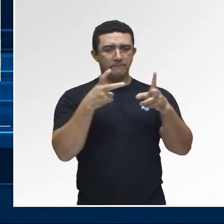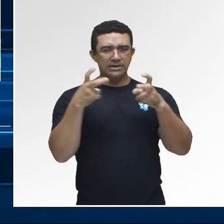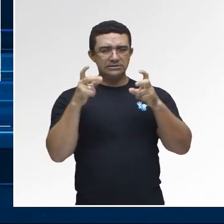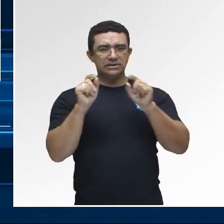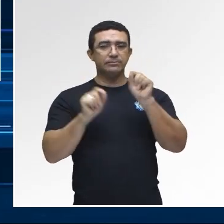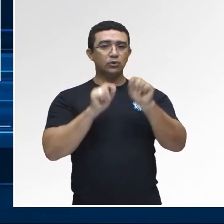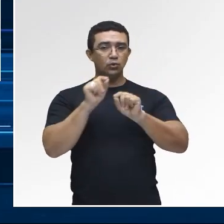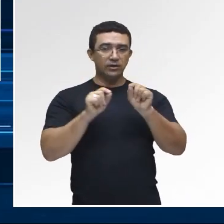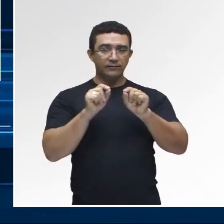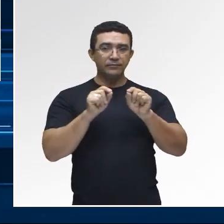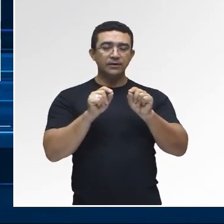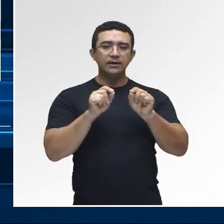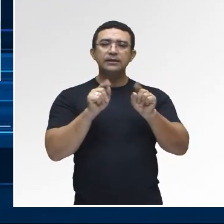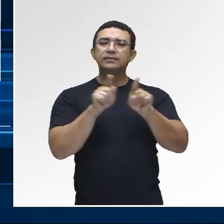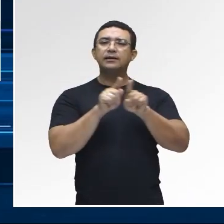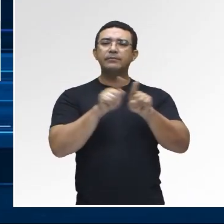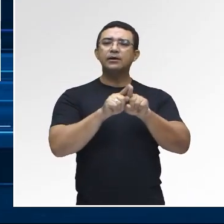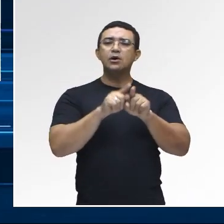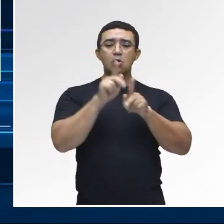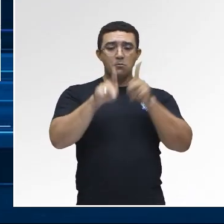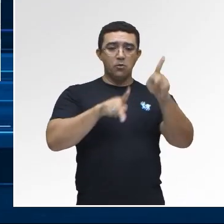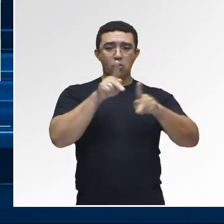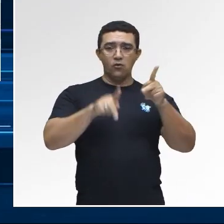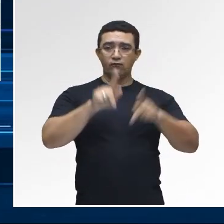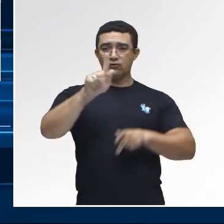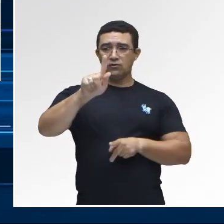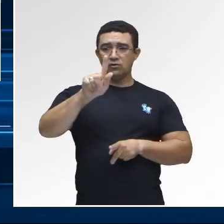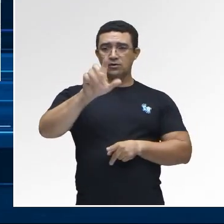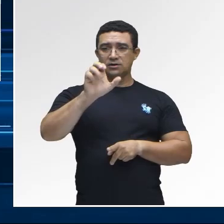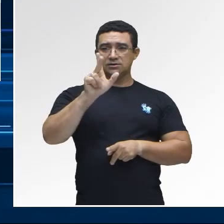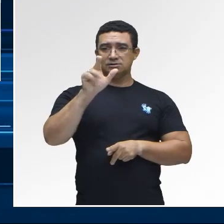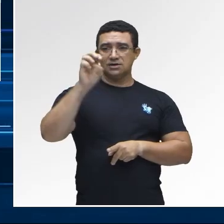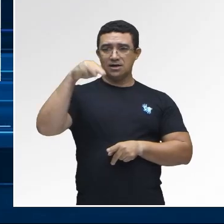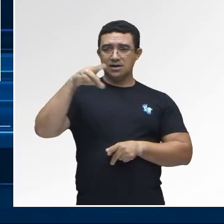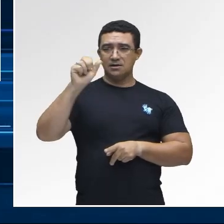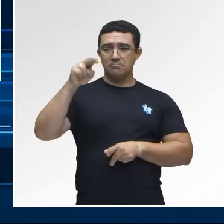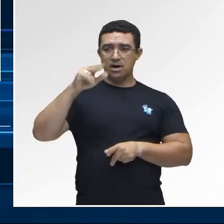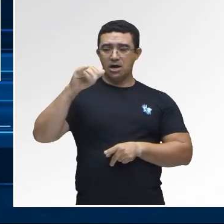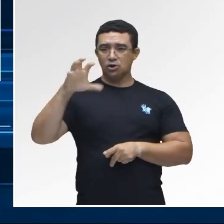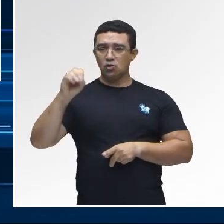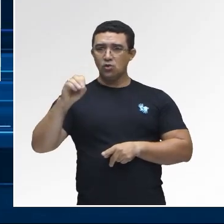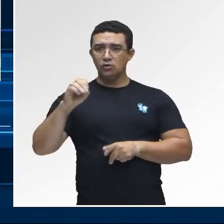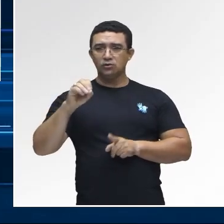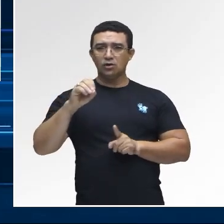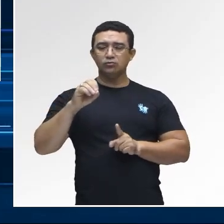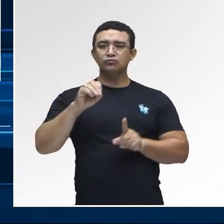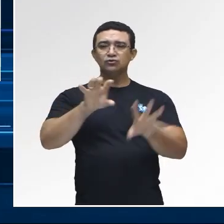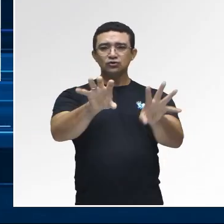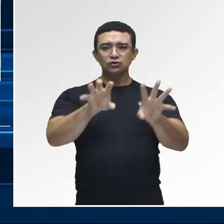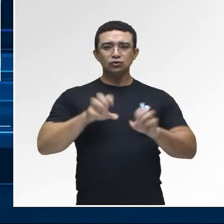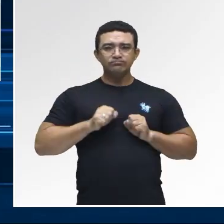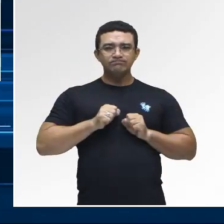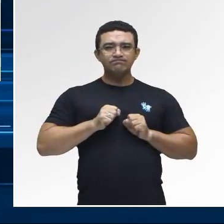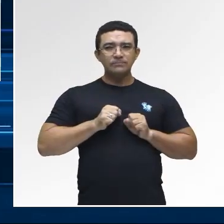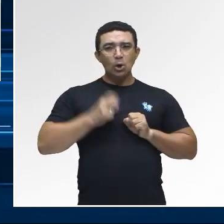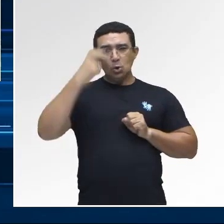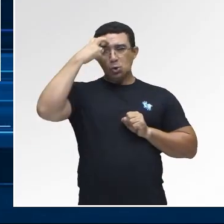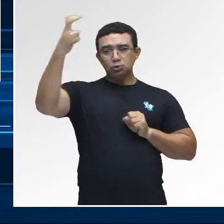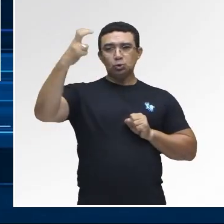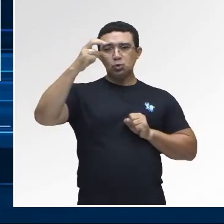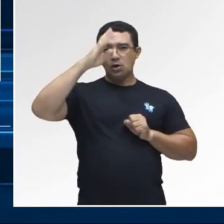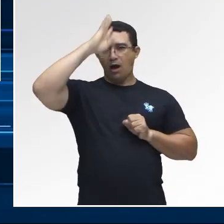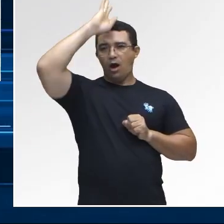começaram a assimilar e a trazer para a sua cultura tudo aquilo que eles acharam interessante na cultura romana. Os